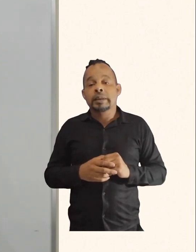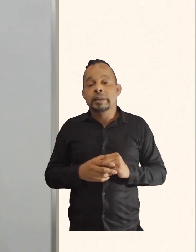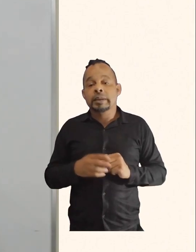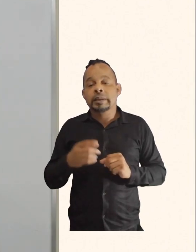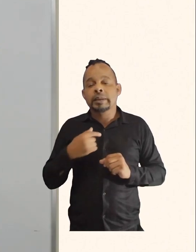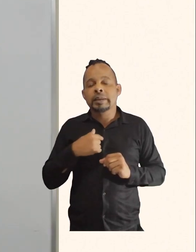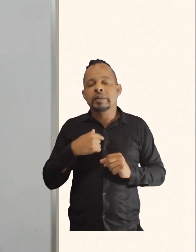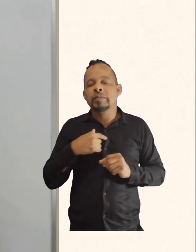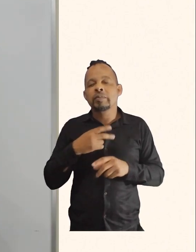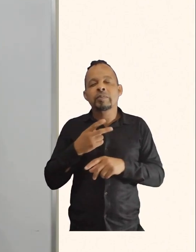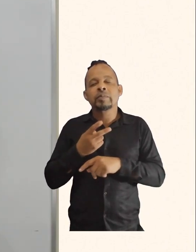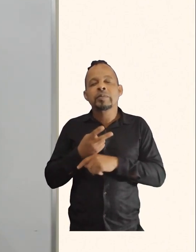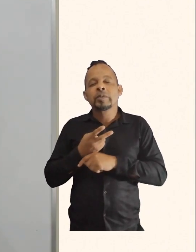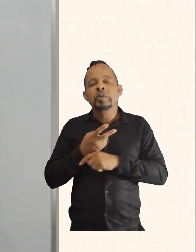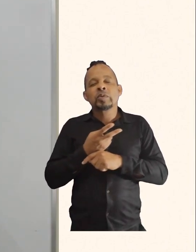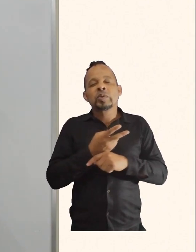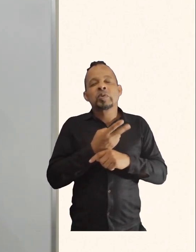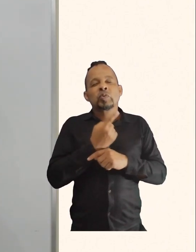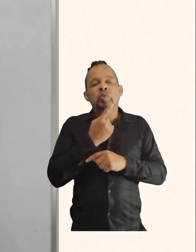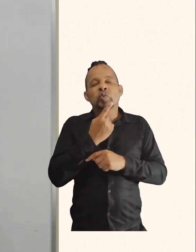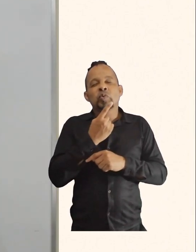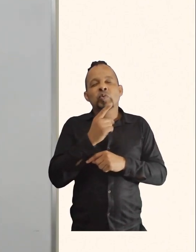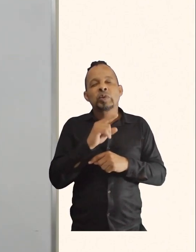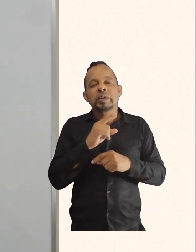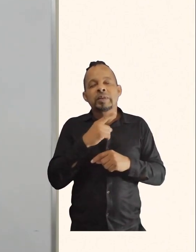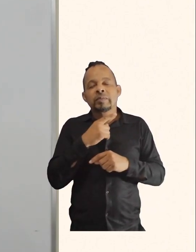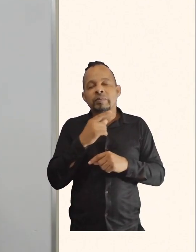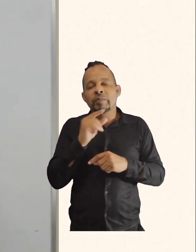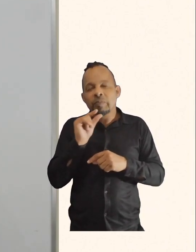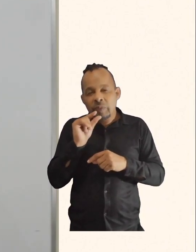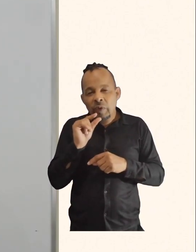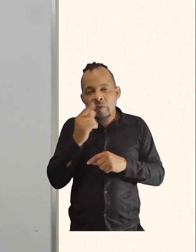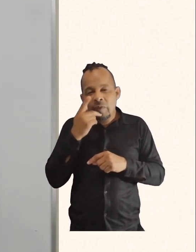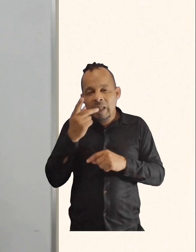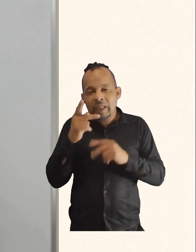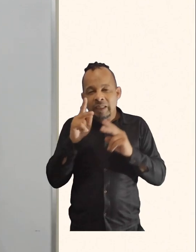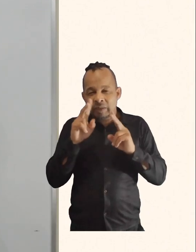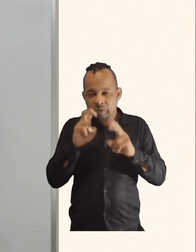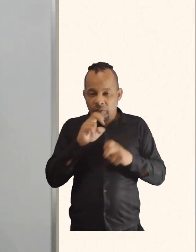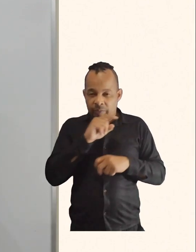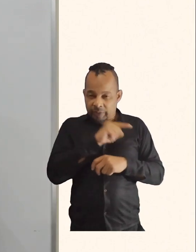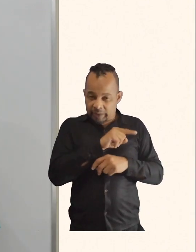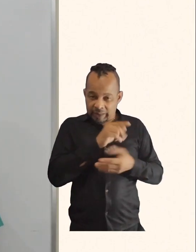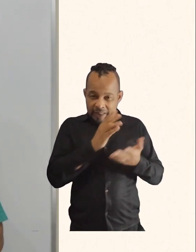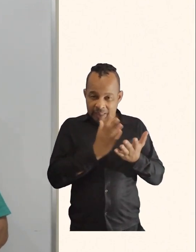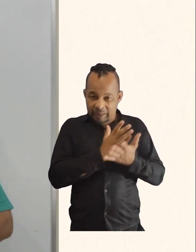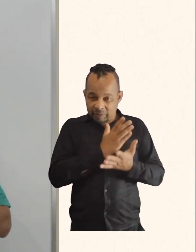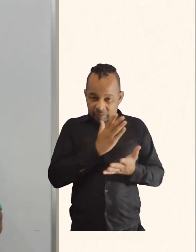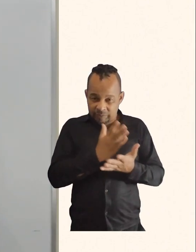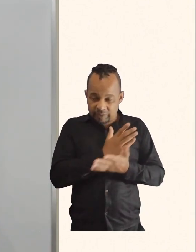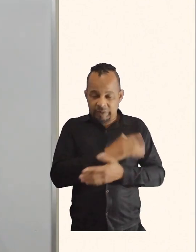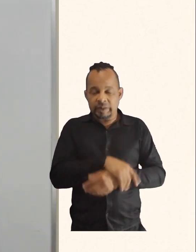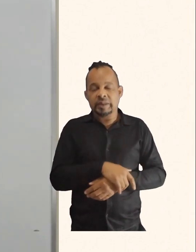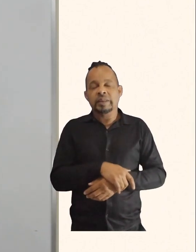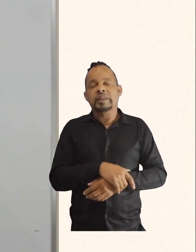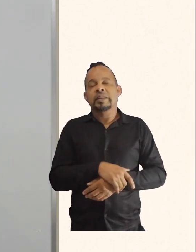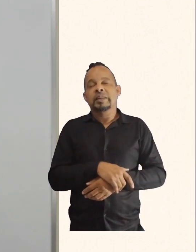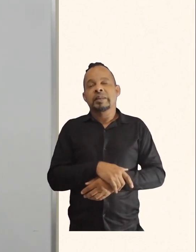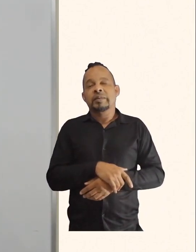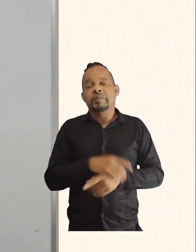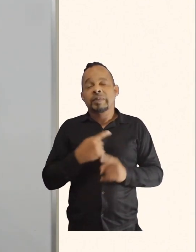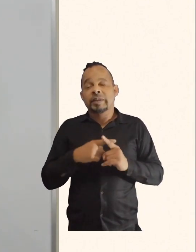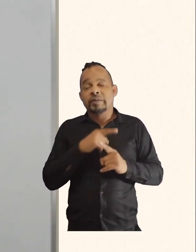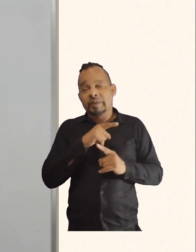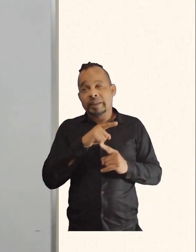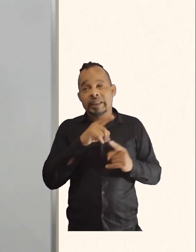inclusive procurar um que é pouco abordado nos livros, para que você, ao